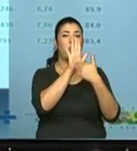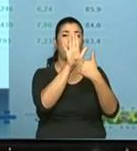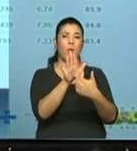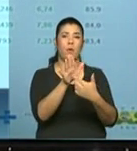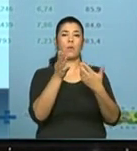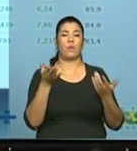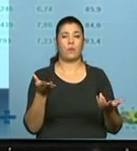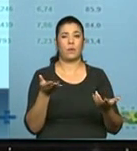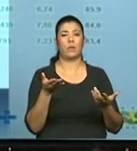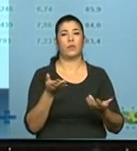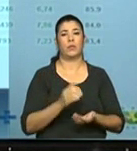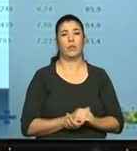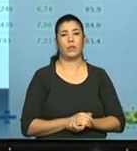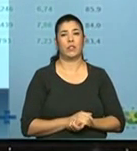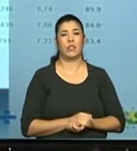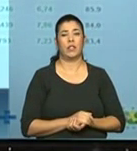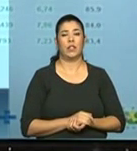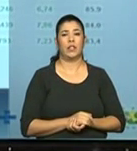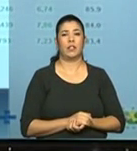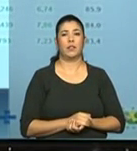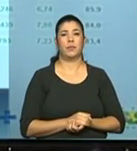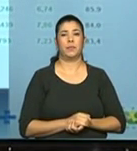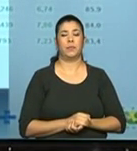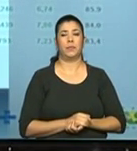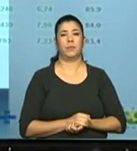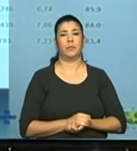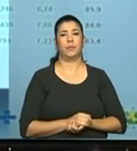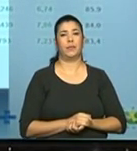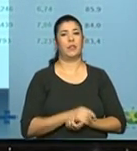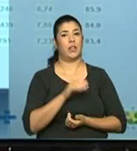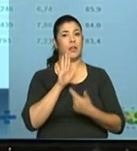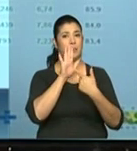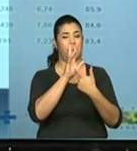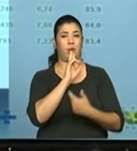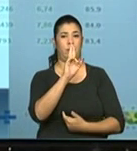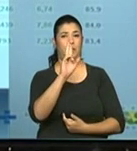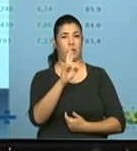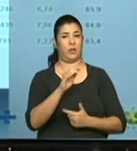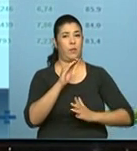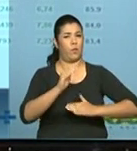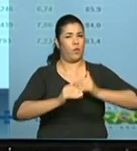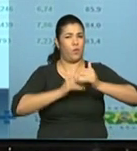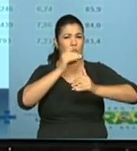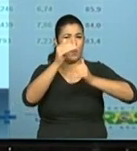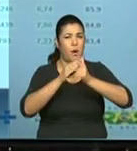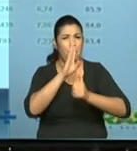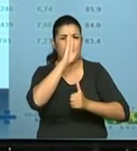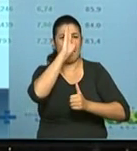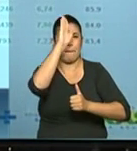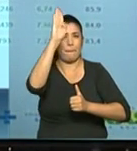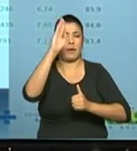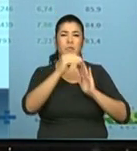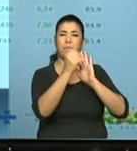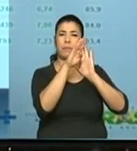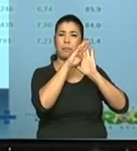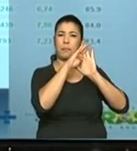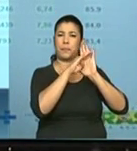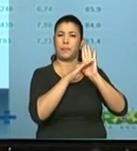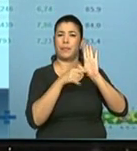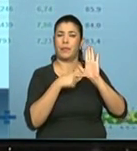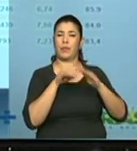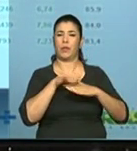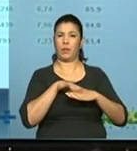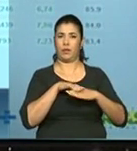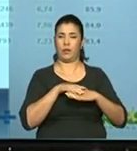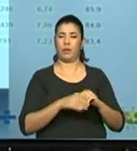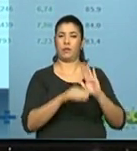com essa tabela? É a evolução dos principais indicadores da doença.